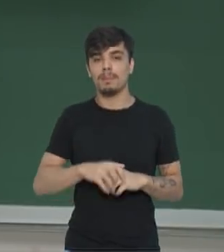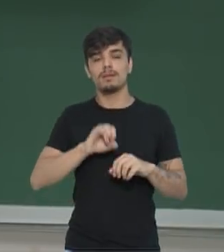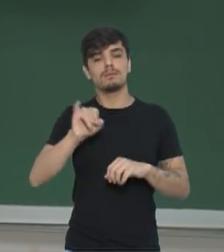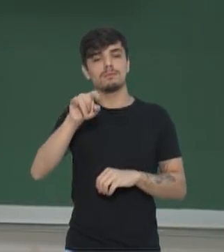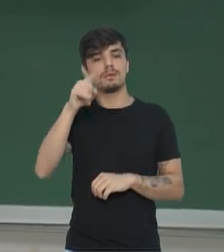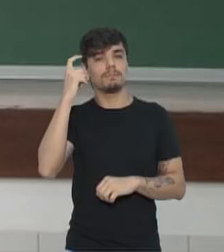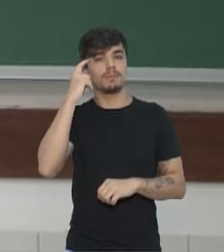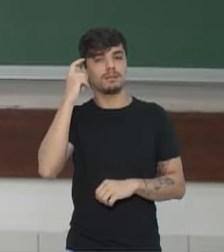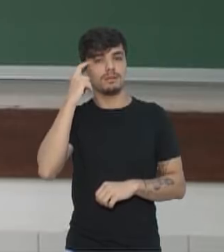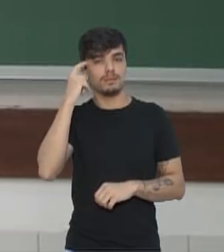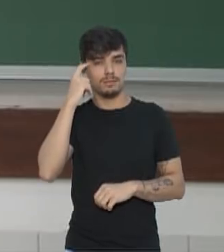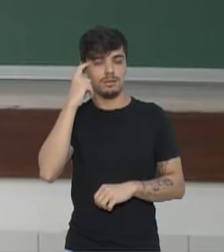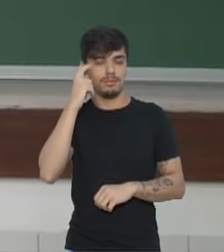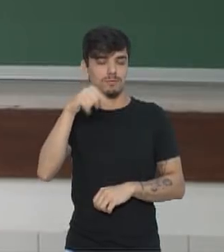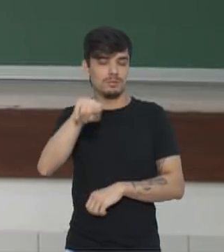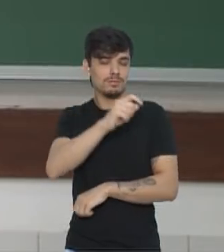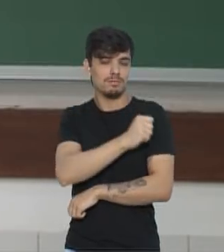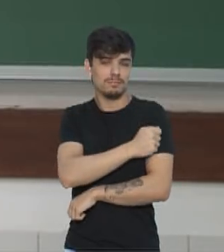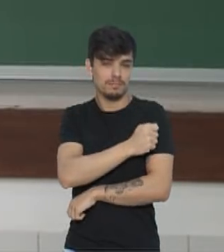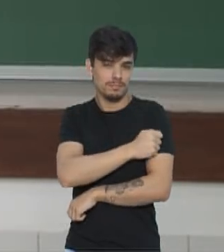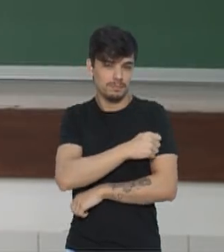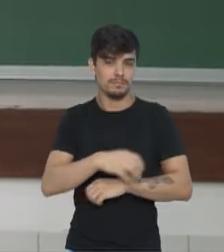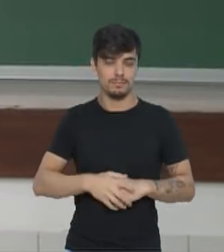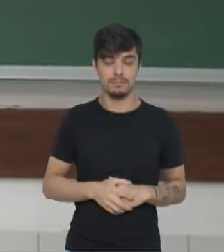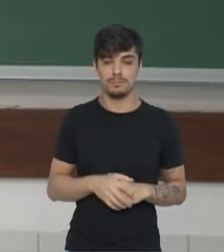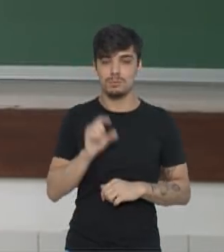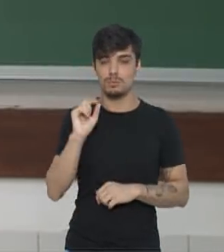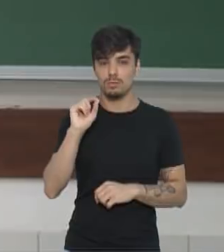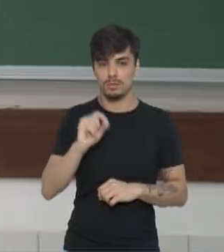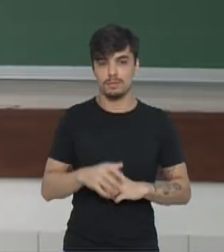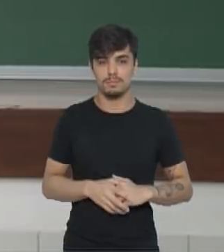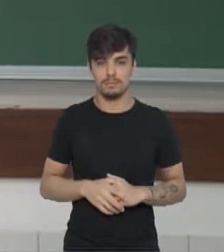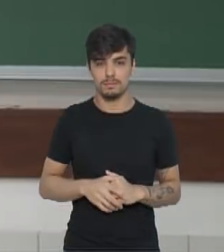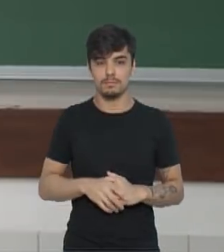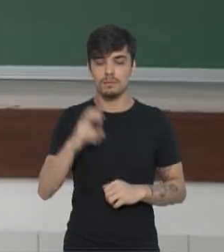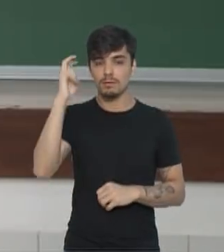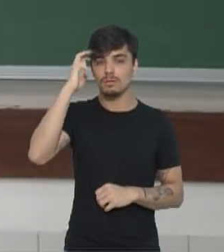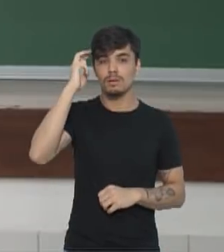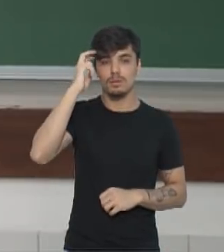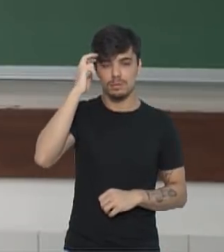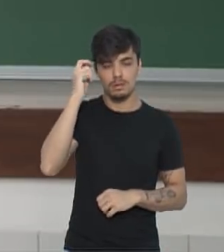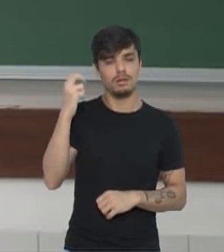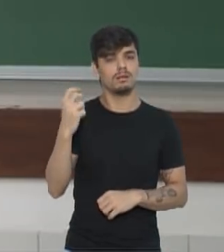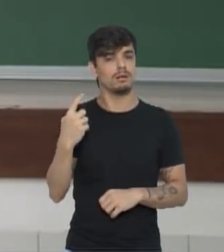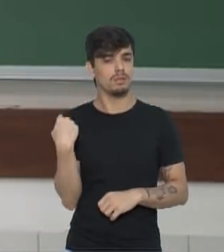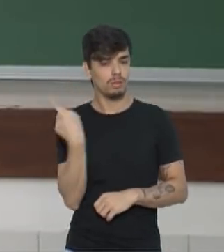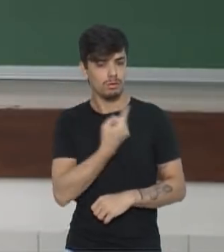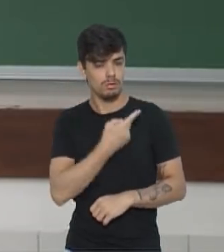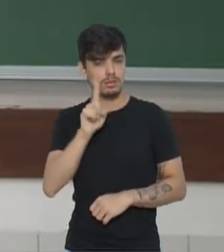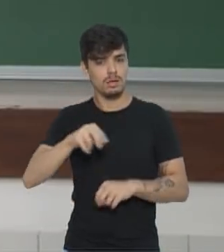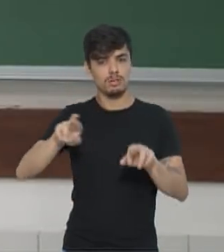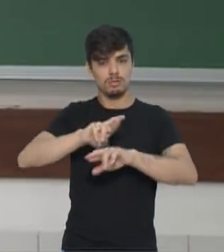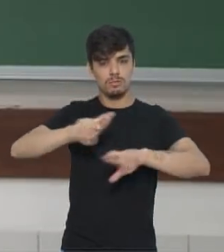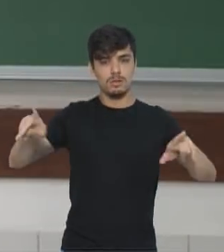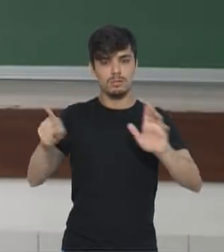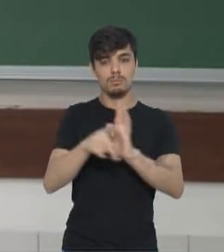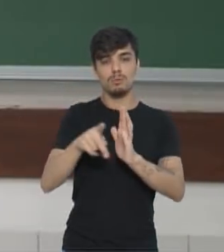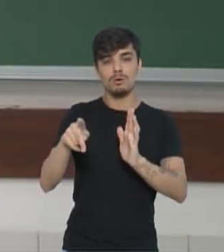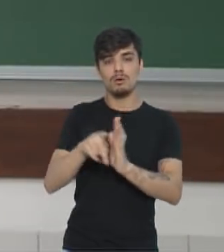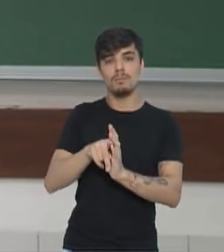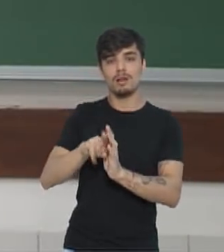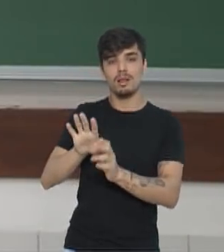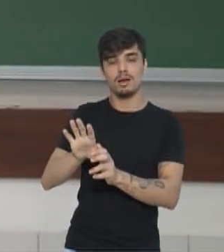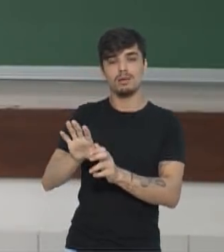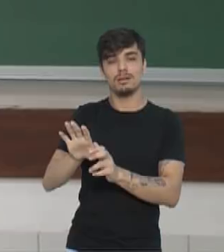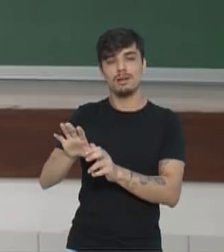pensar aí, meu caro estudante do estado do Paraná, que a nossa cultura ela é bastante diferente também da cultura de Pernambuco ou da